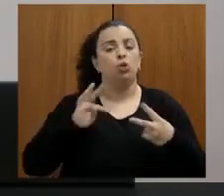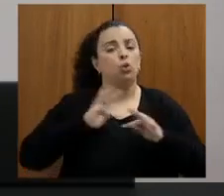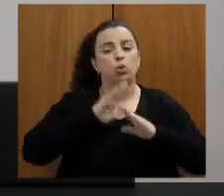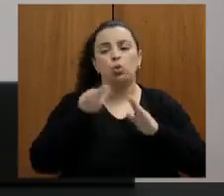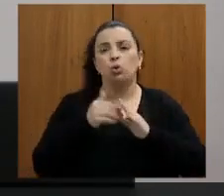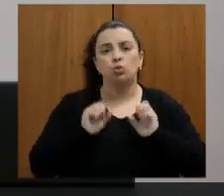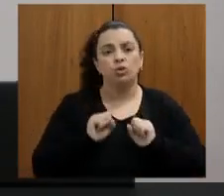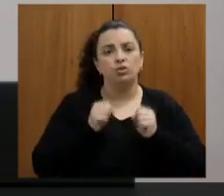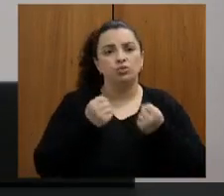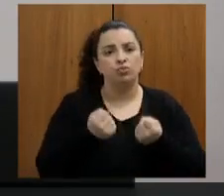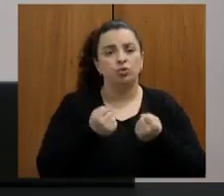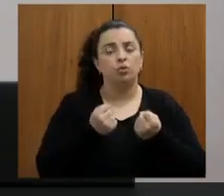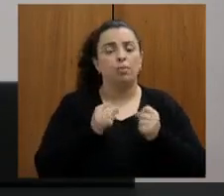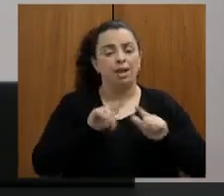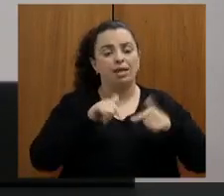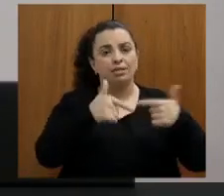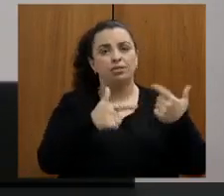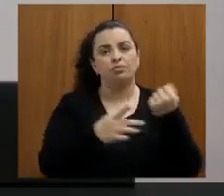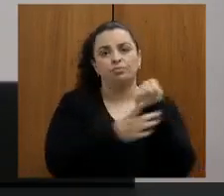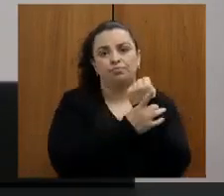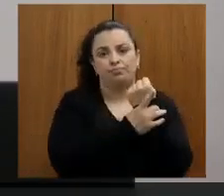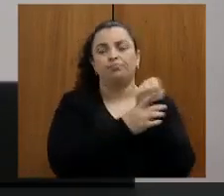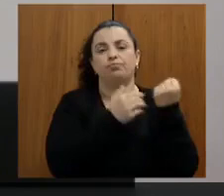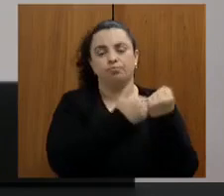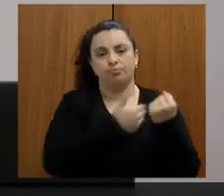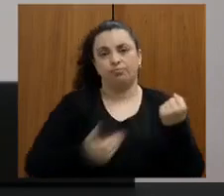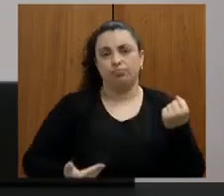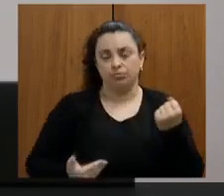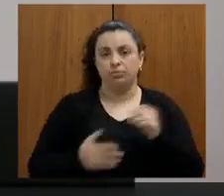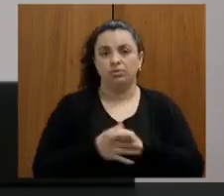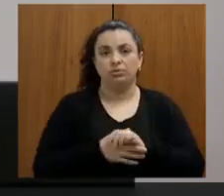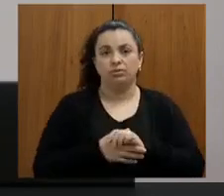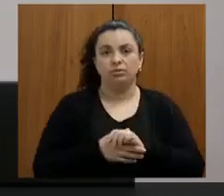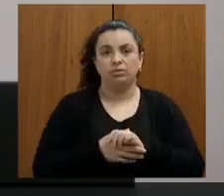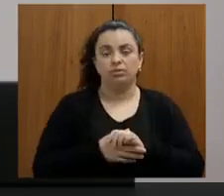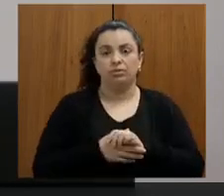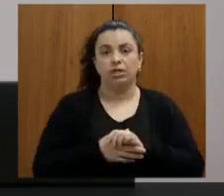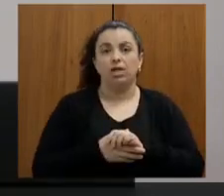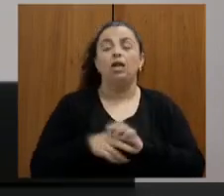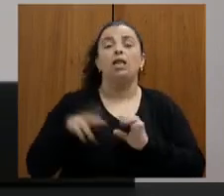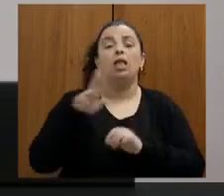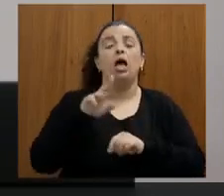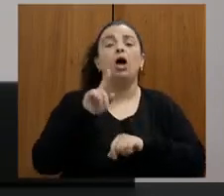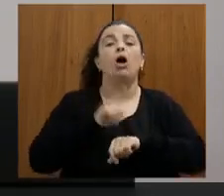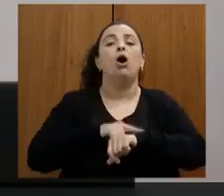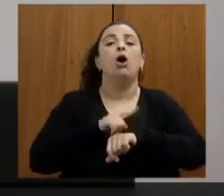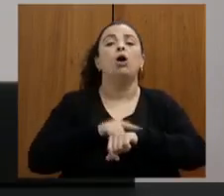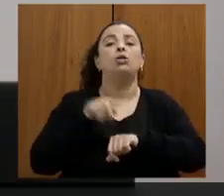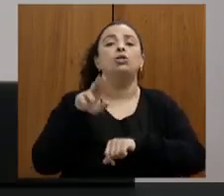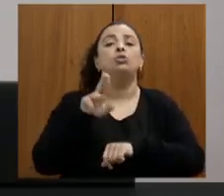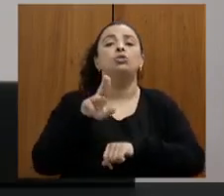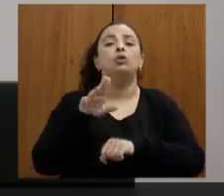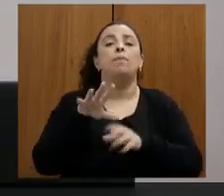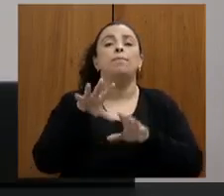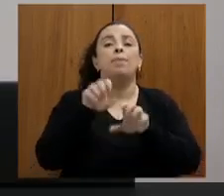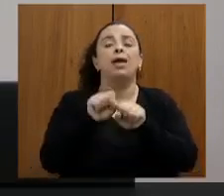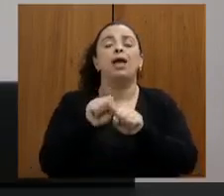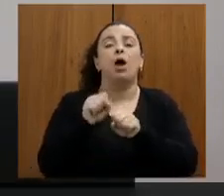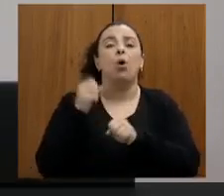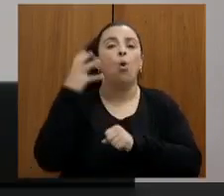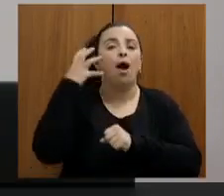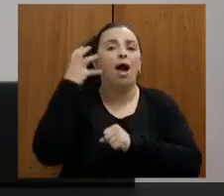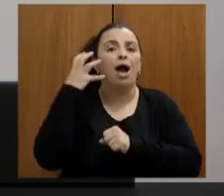pública e antes de pegar o rádio da viatura da Oi tá lembre de recompensá-la valorizando